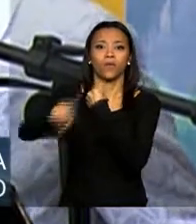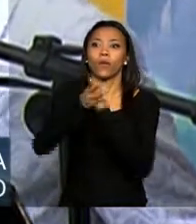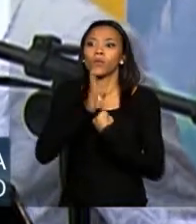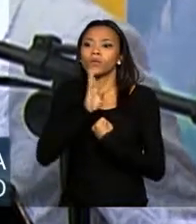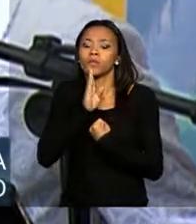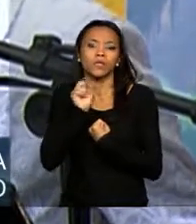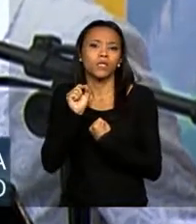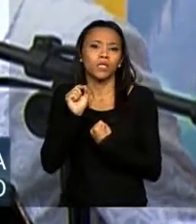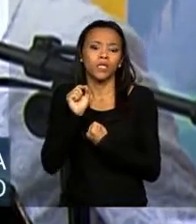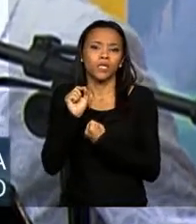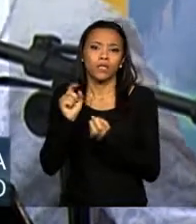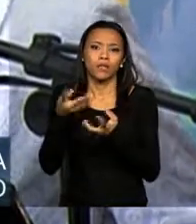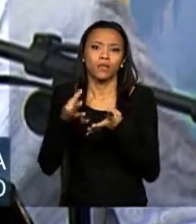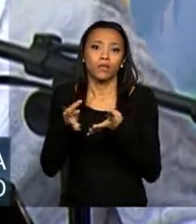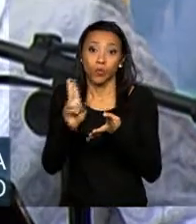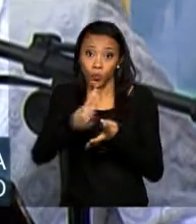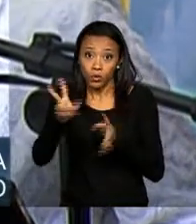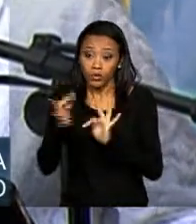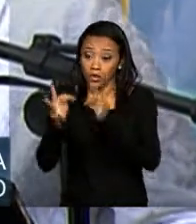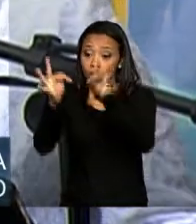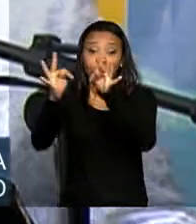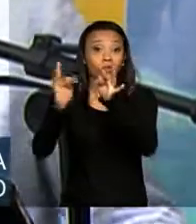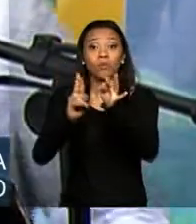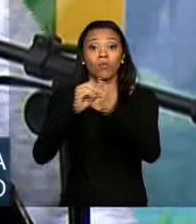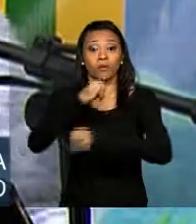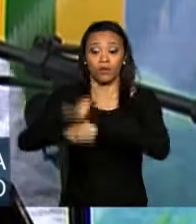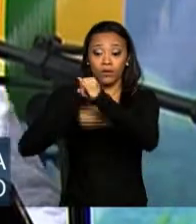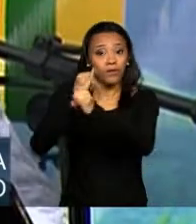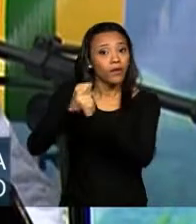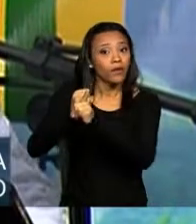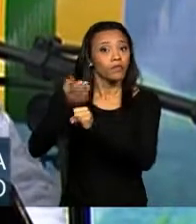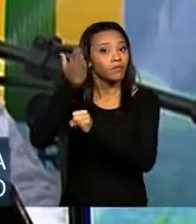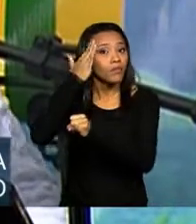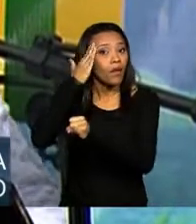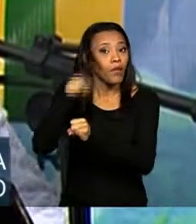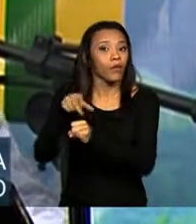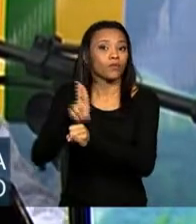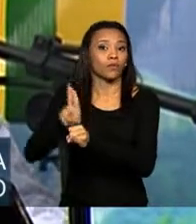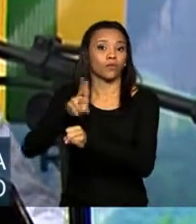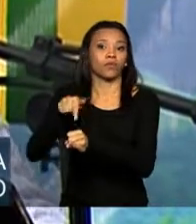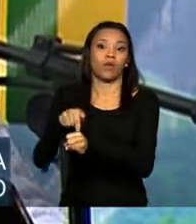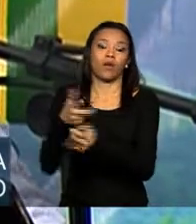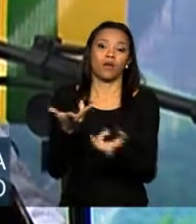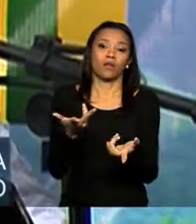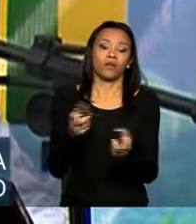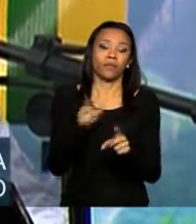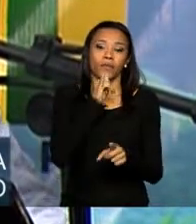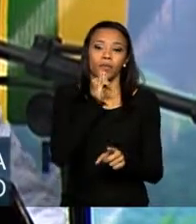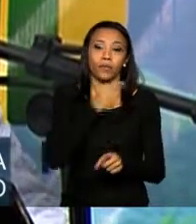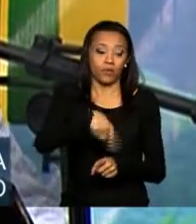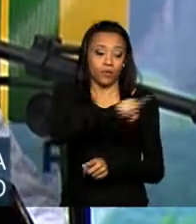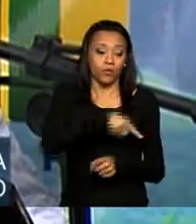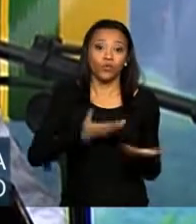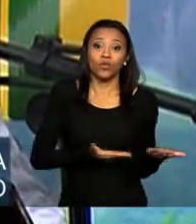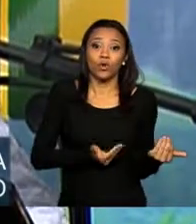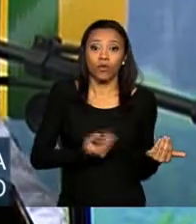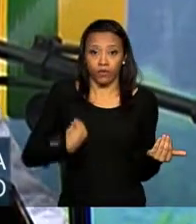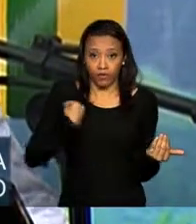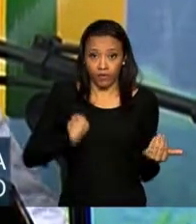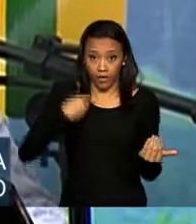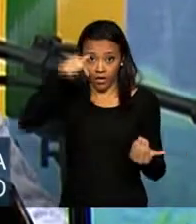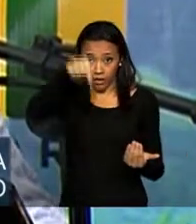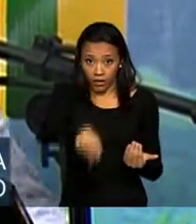internet dentro dos assentamentos é ter o jovem podendo viver aqui